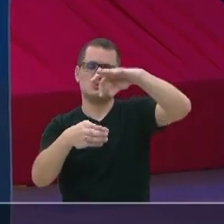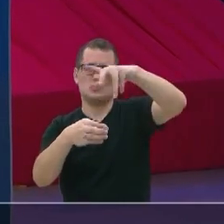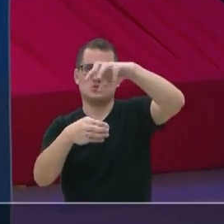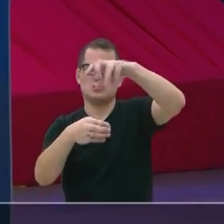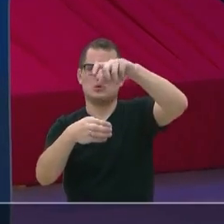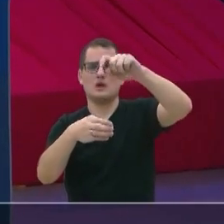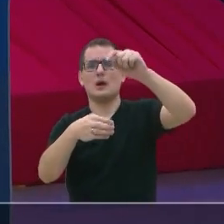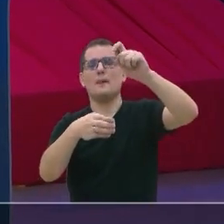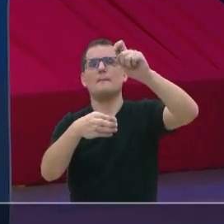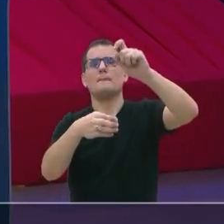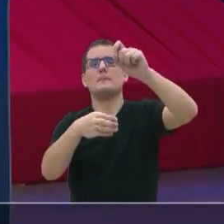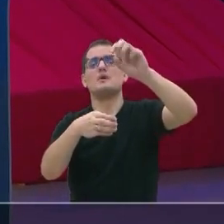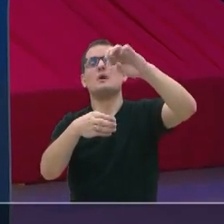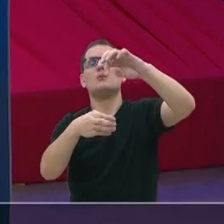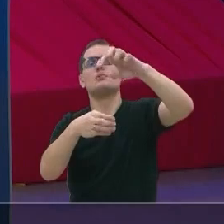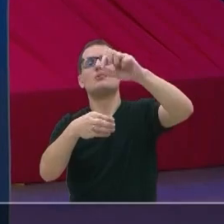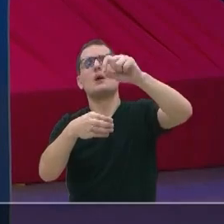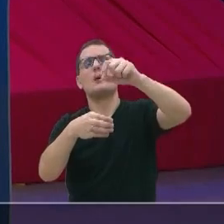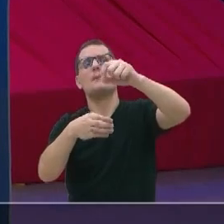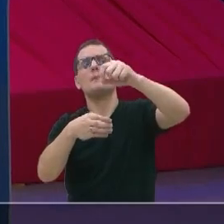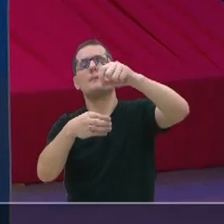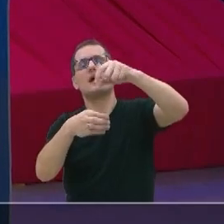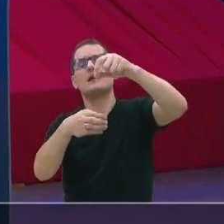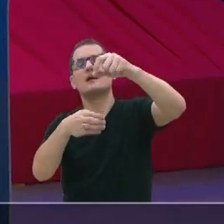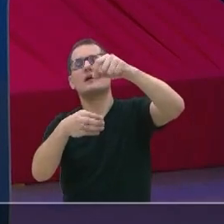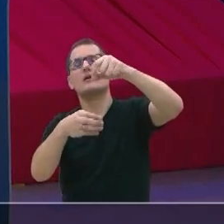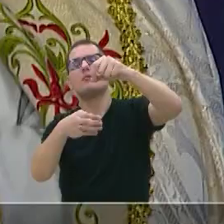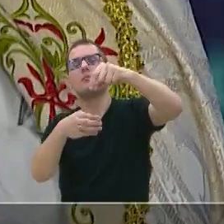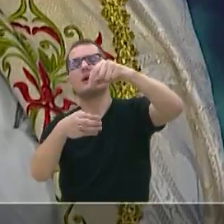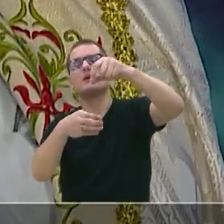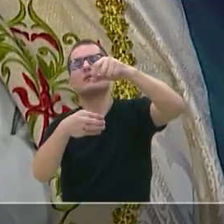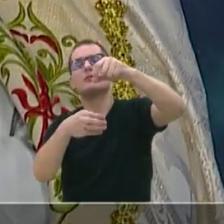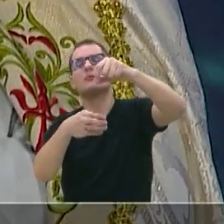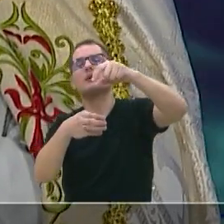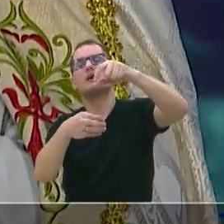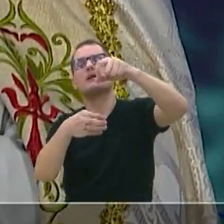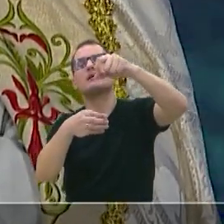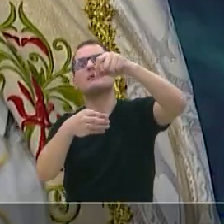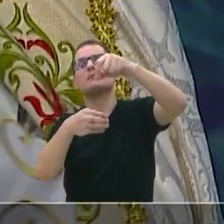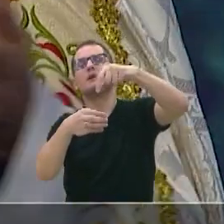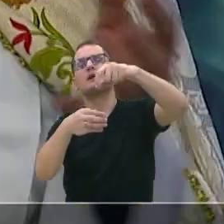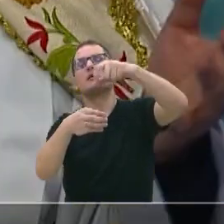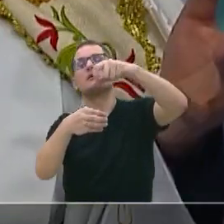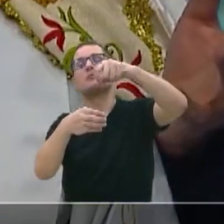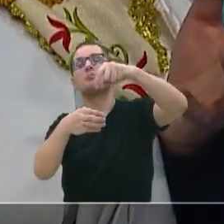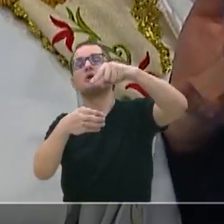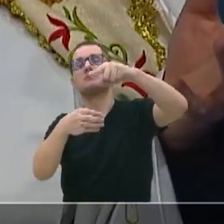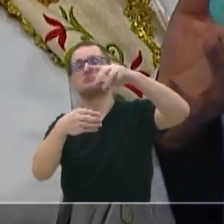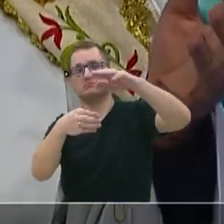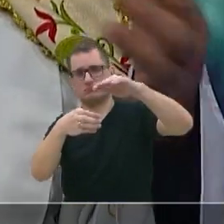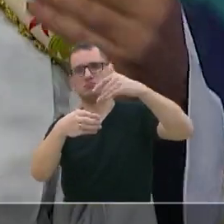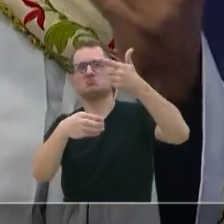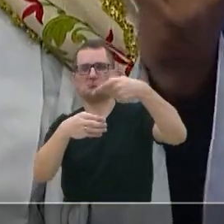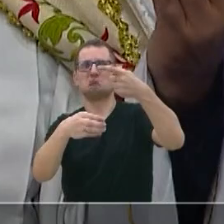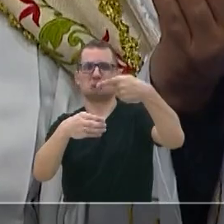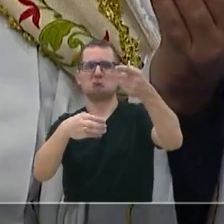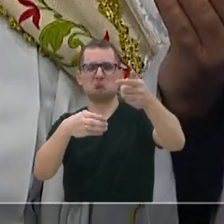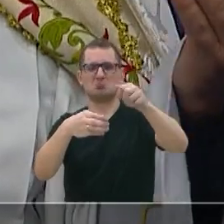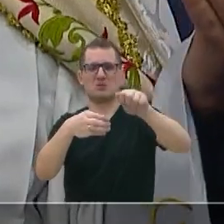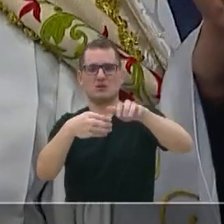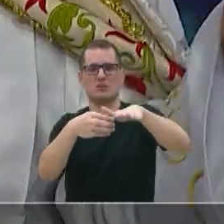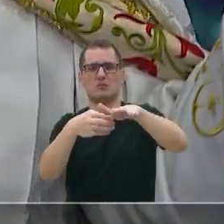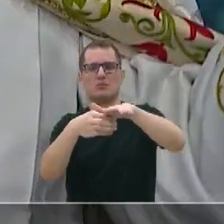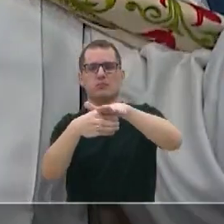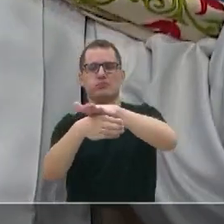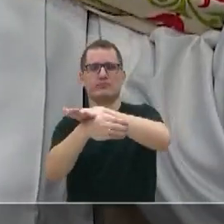deixa pingando. Pingando. O que vai acontecer? Ele vai encher. Depois de encher,